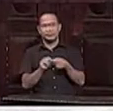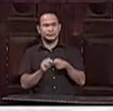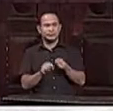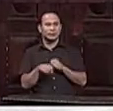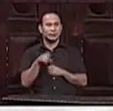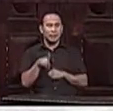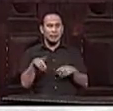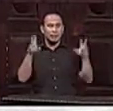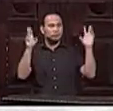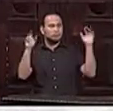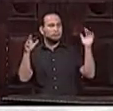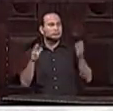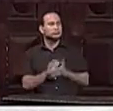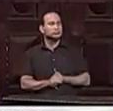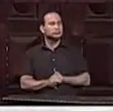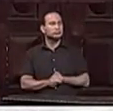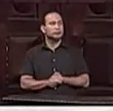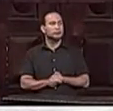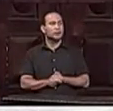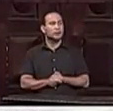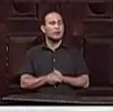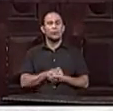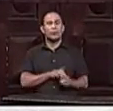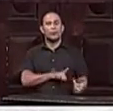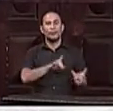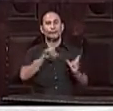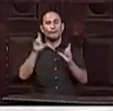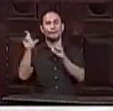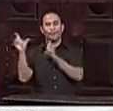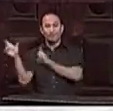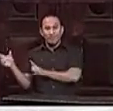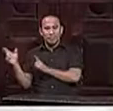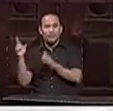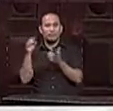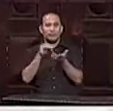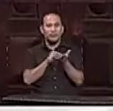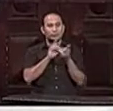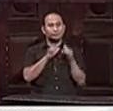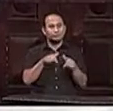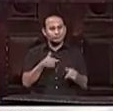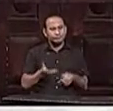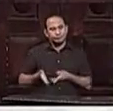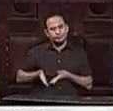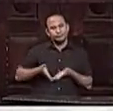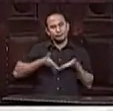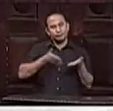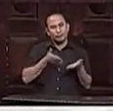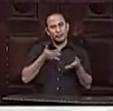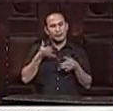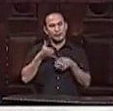é sobre o tal programa de desinvestimento da Petrobras,